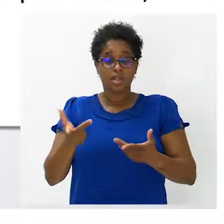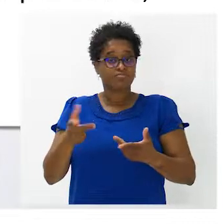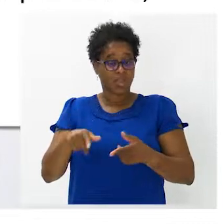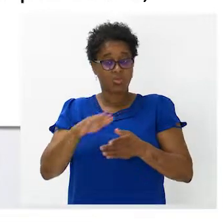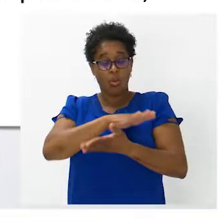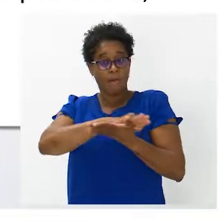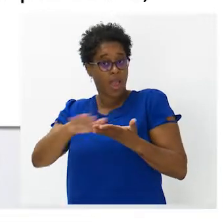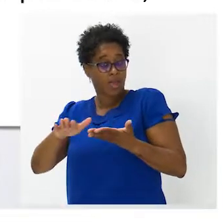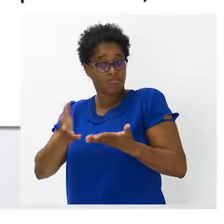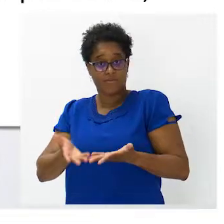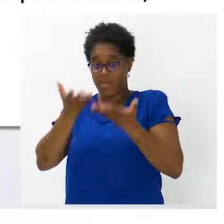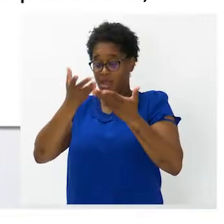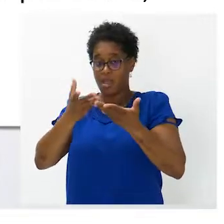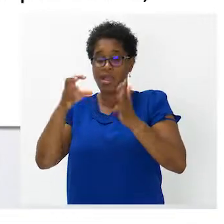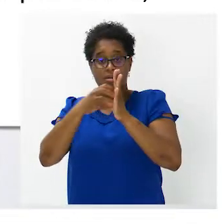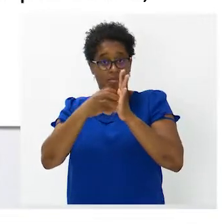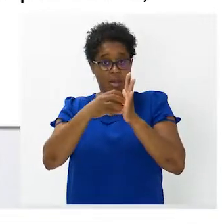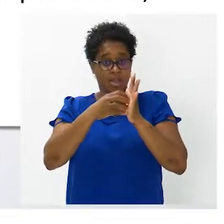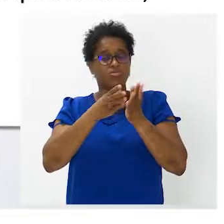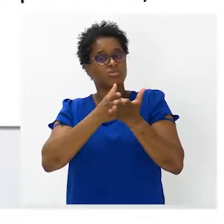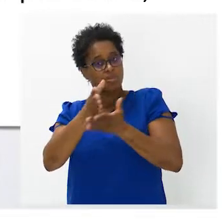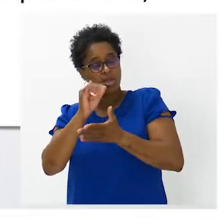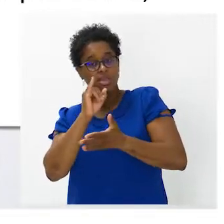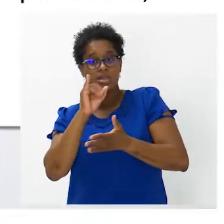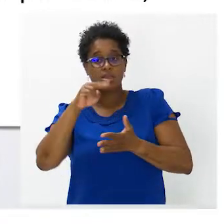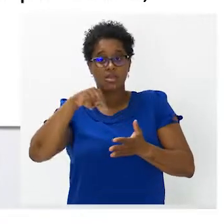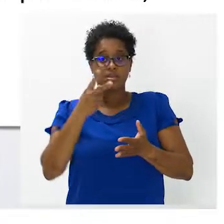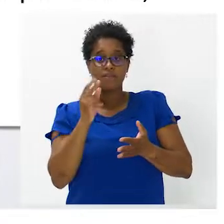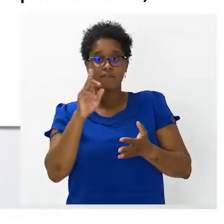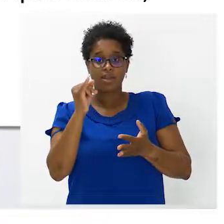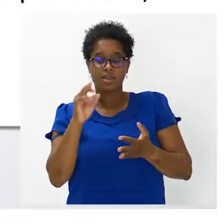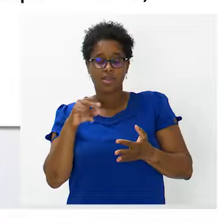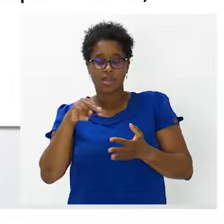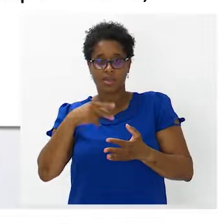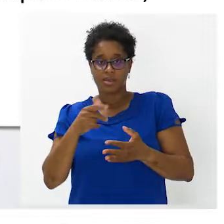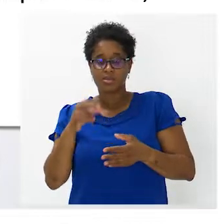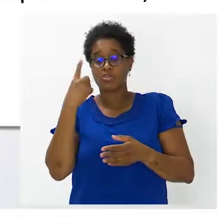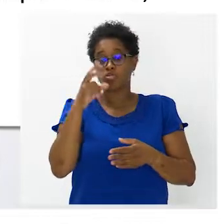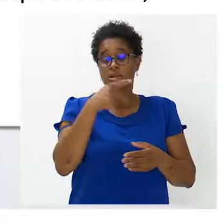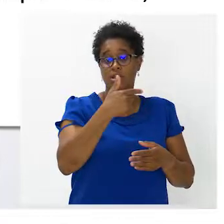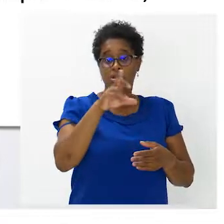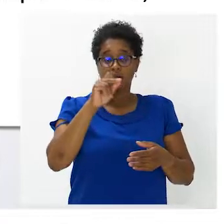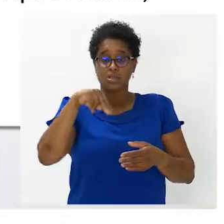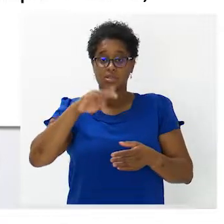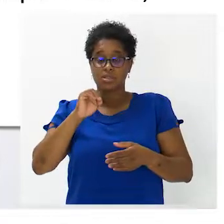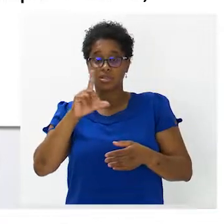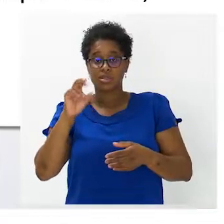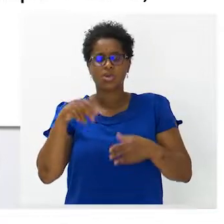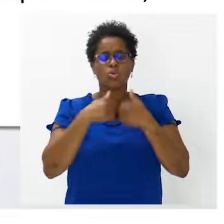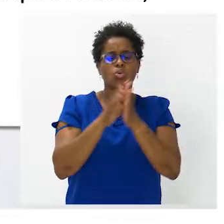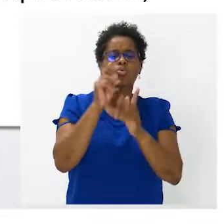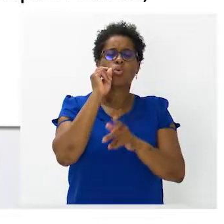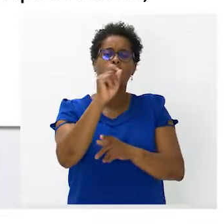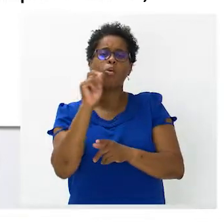plano, a sua imagem mantém-se invariante. Numa translação, todos os pontos de uma figura sofrem o